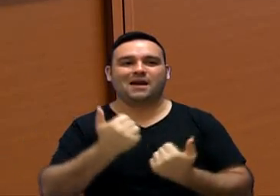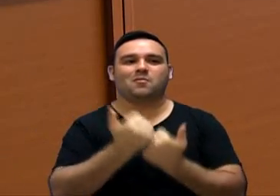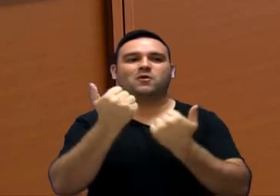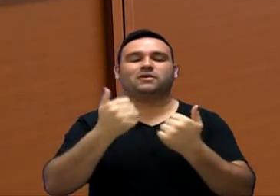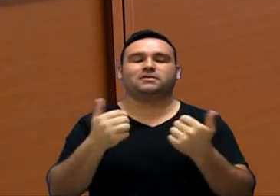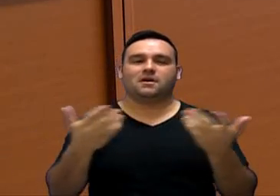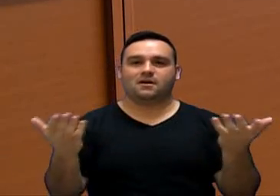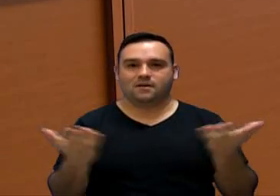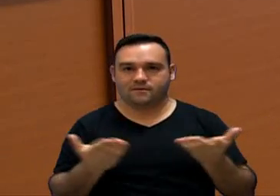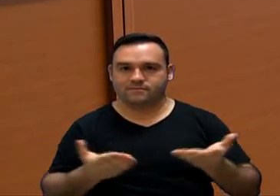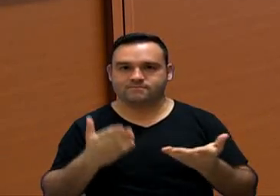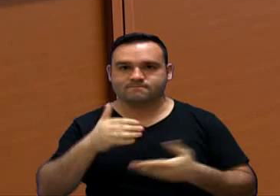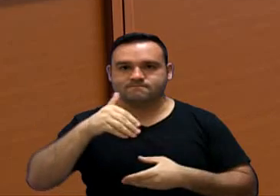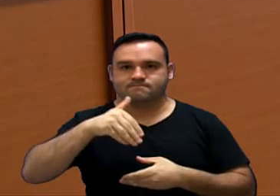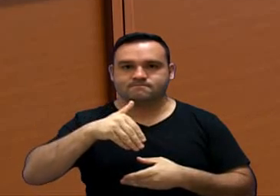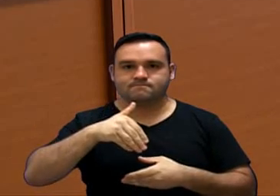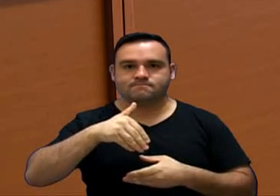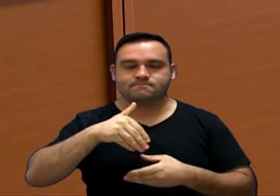Eu coloco